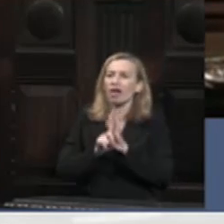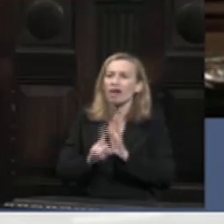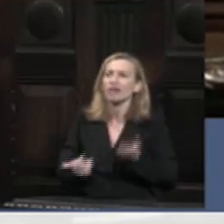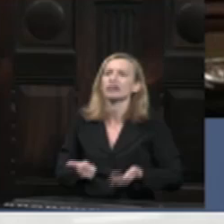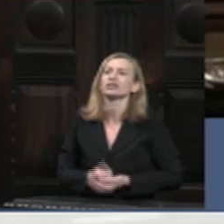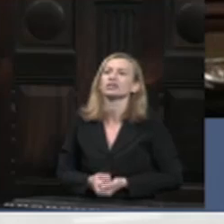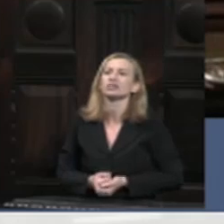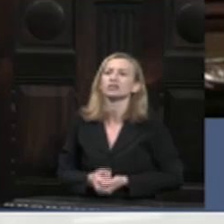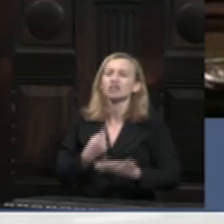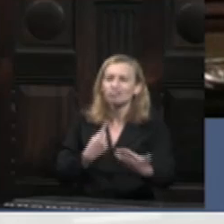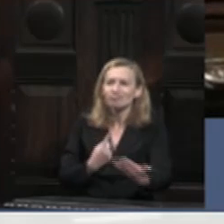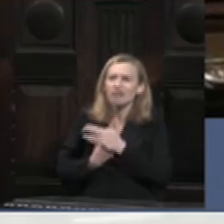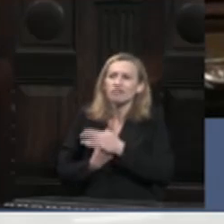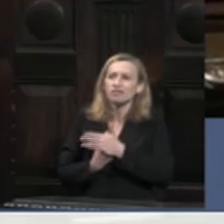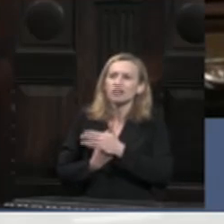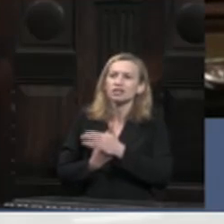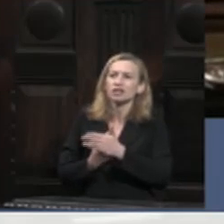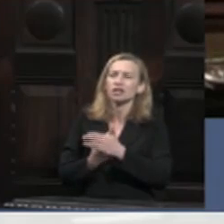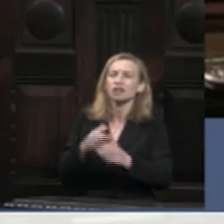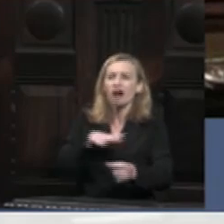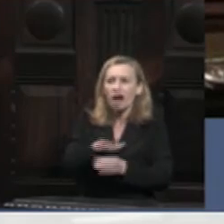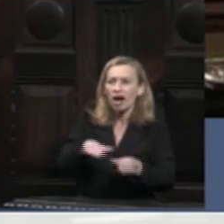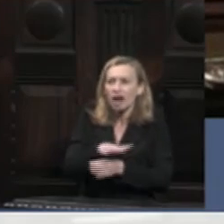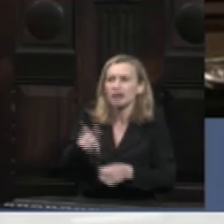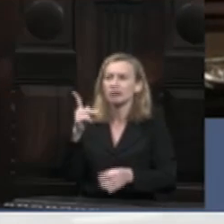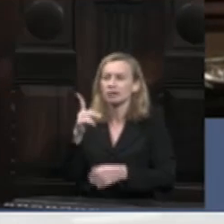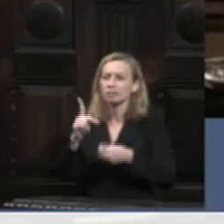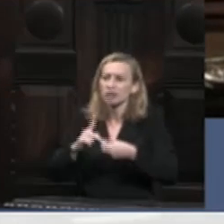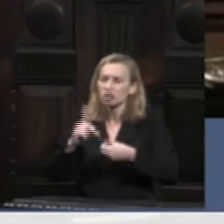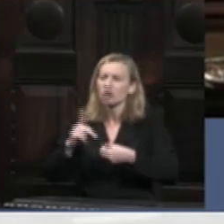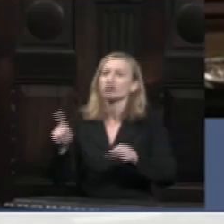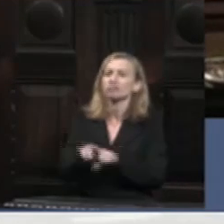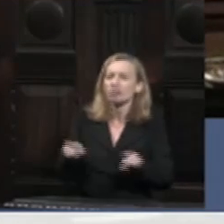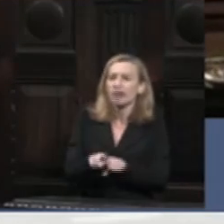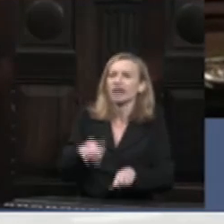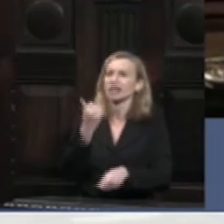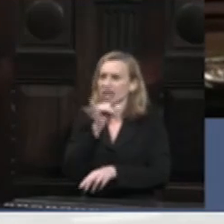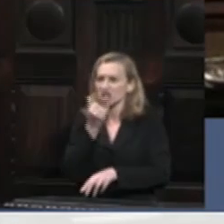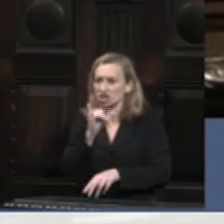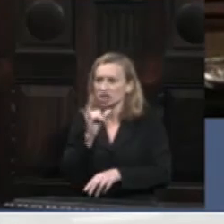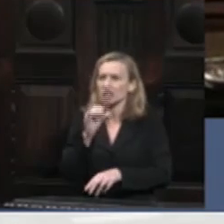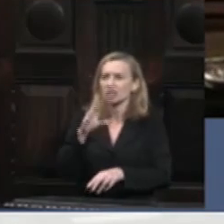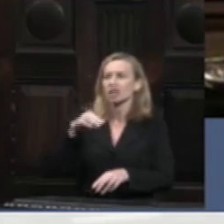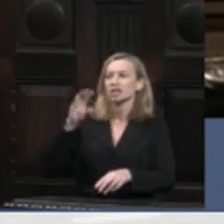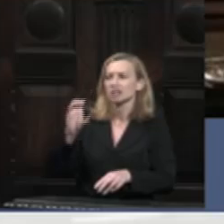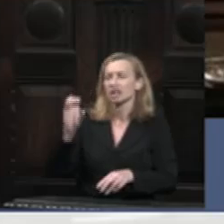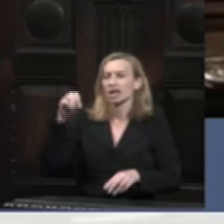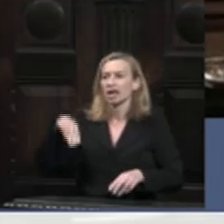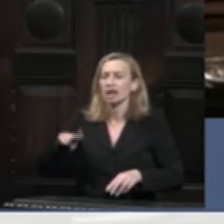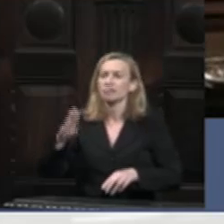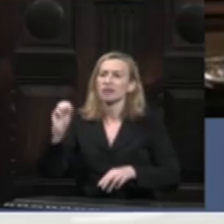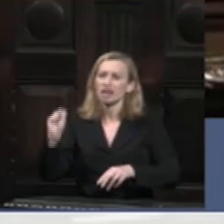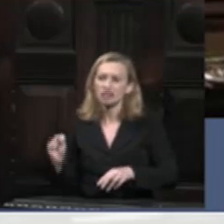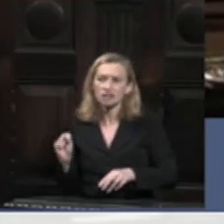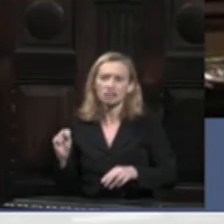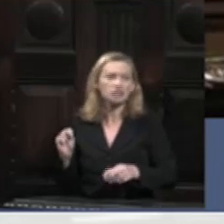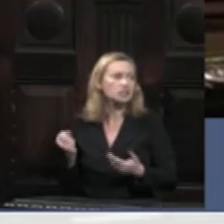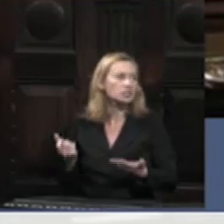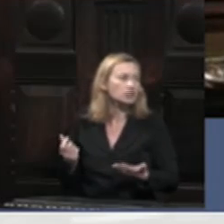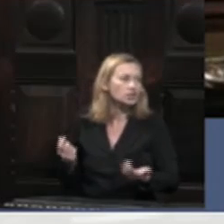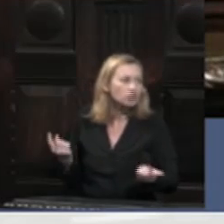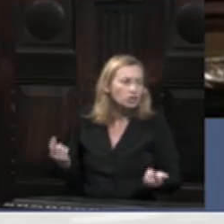fiscal, que não garante nenhuma inversão nova de recursos para o Estado, mas garante uma ajuda que